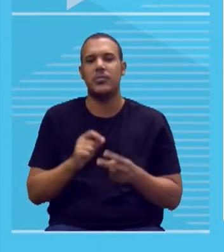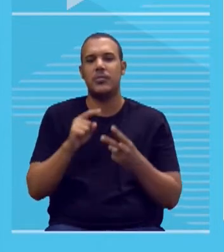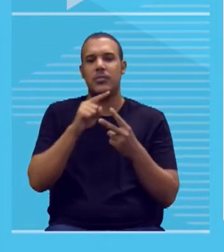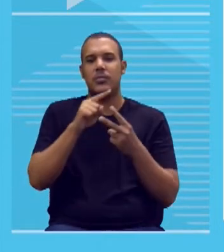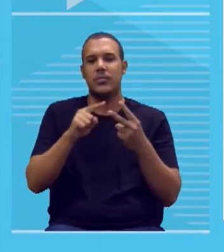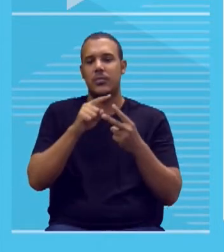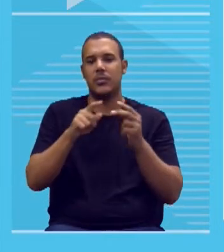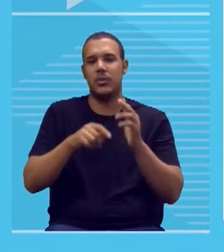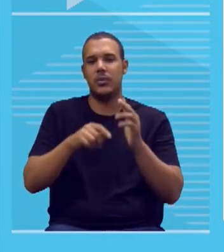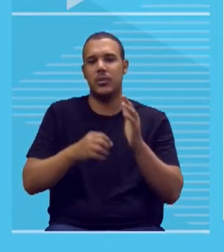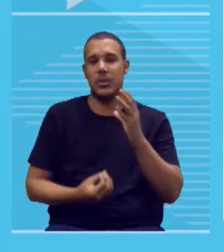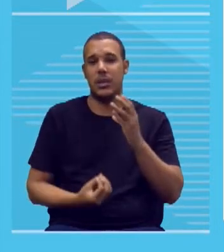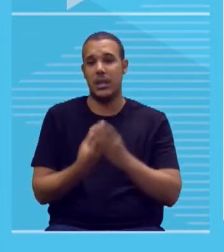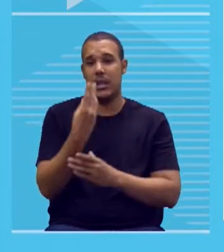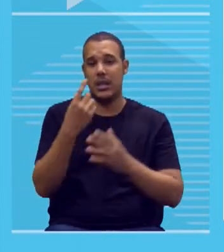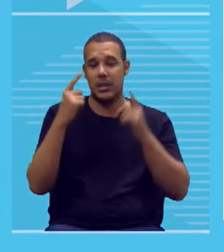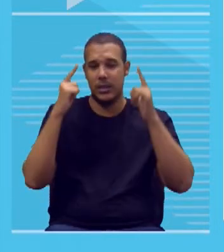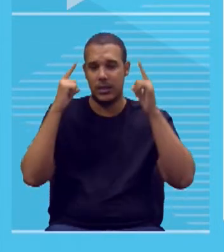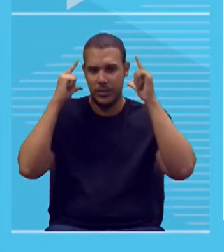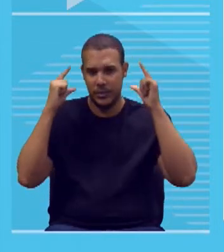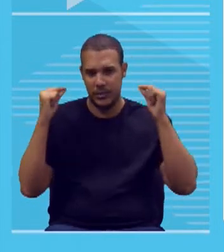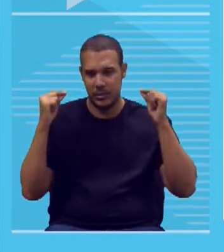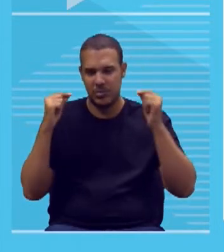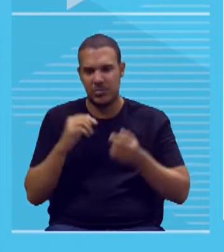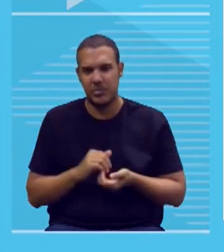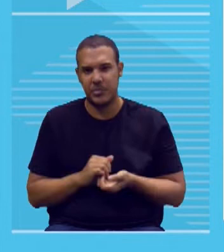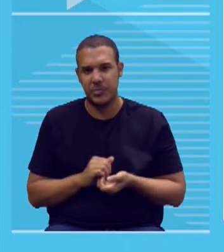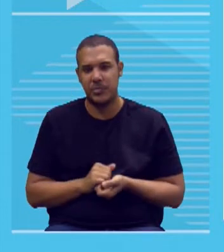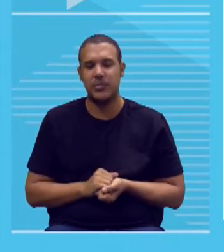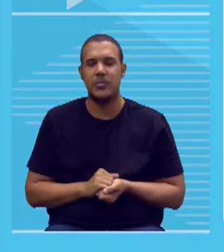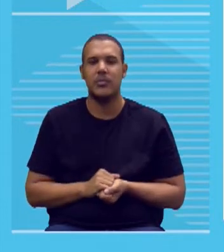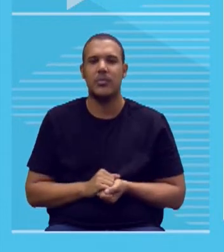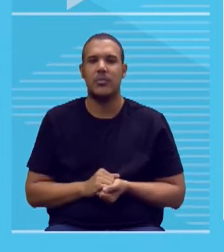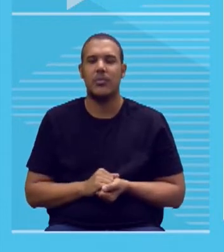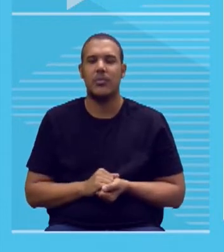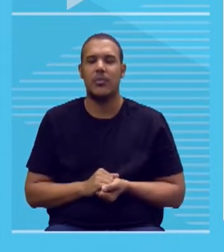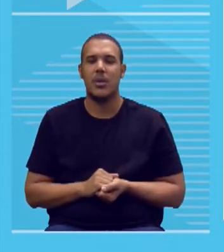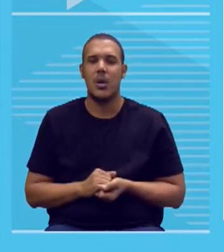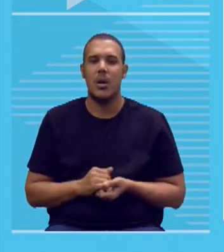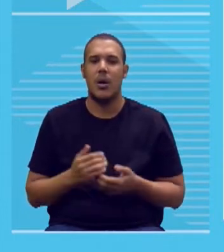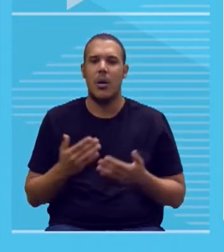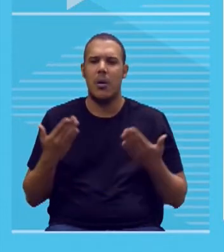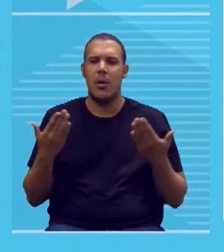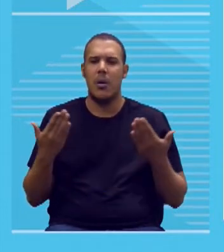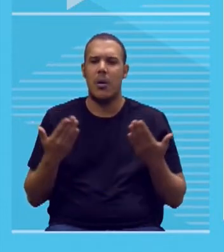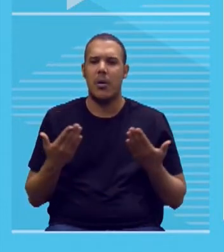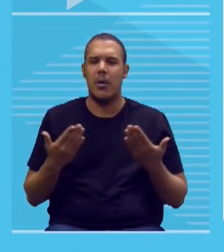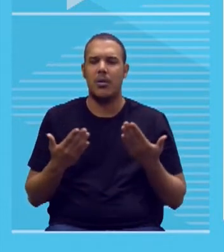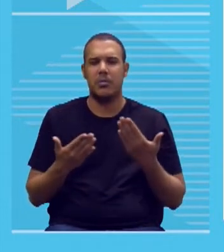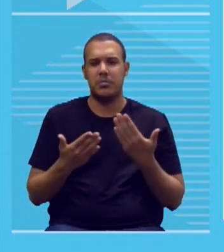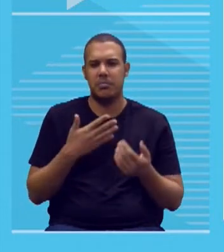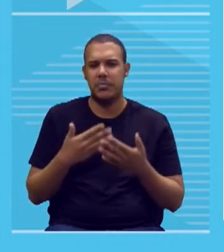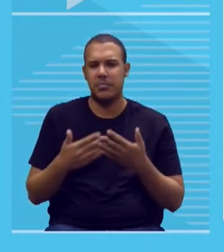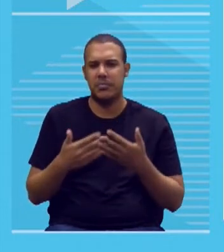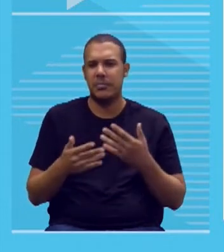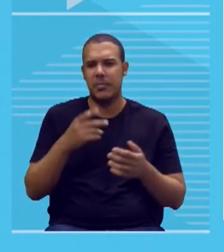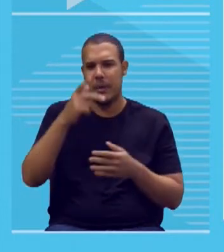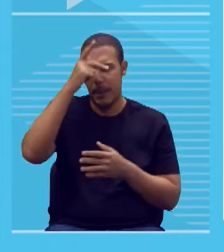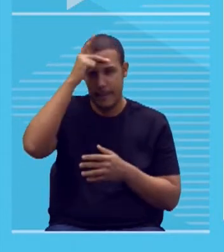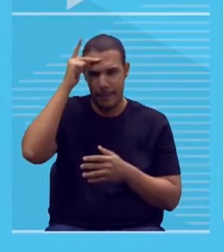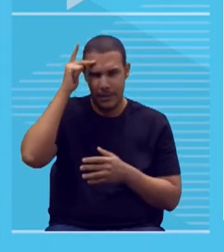propostas por ele é claro que hoje Qualquer pessoa por menor que seja